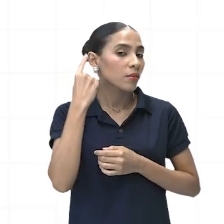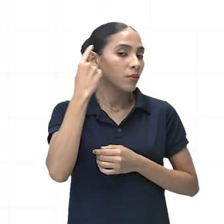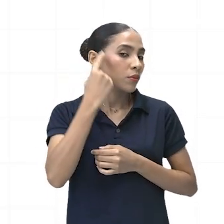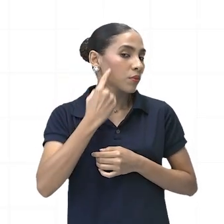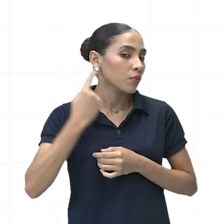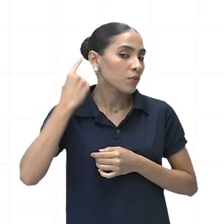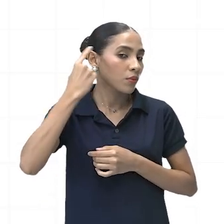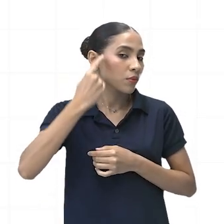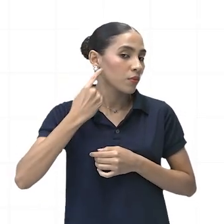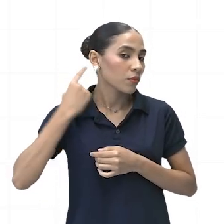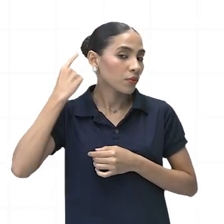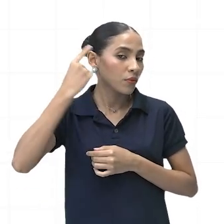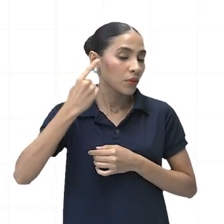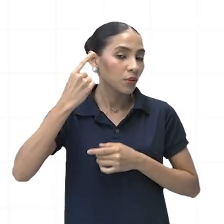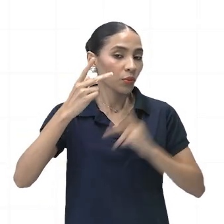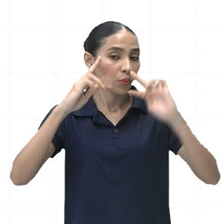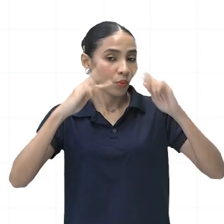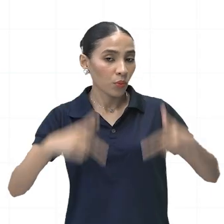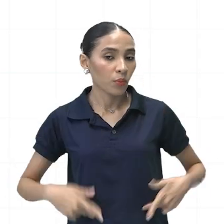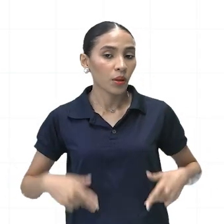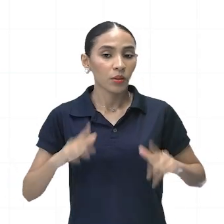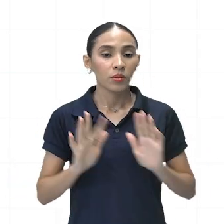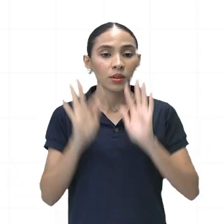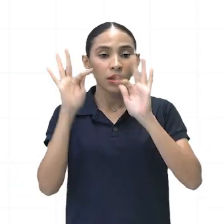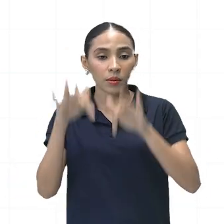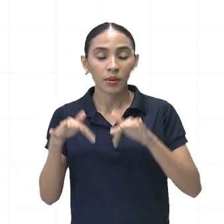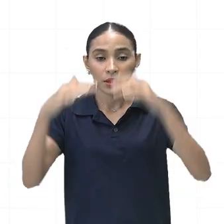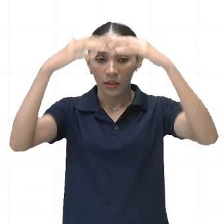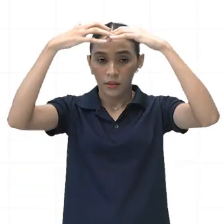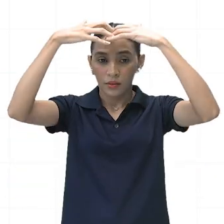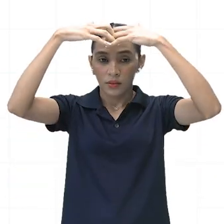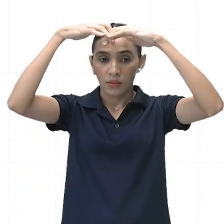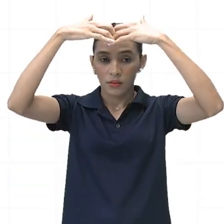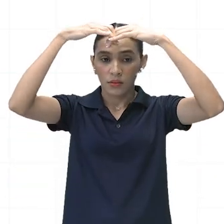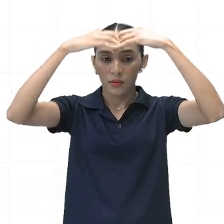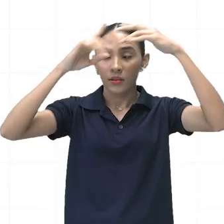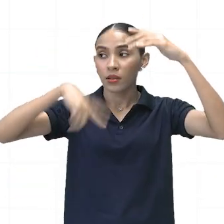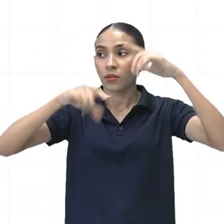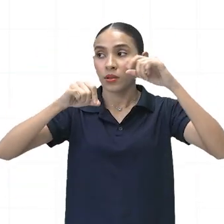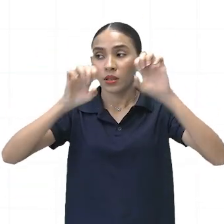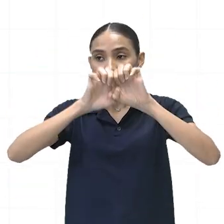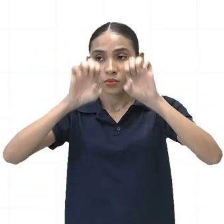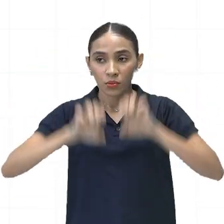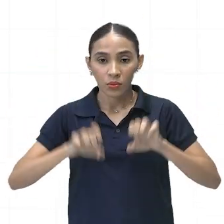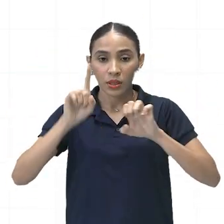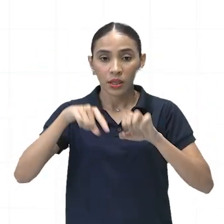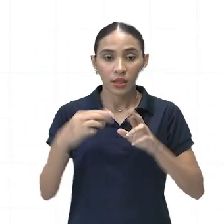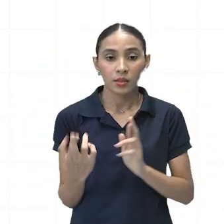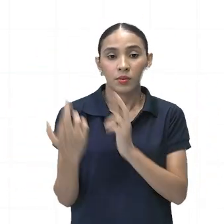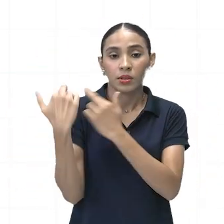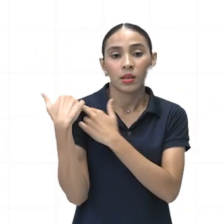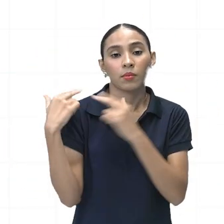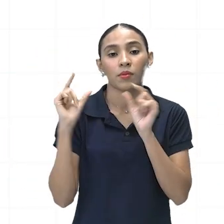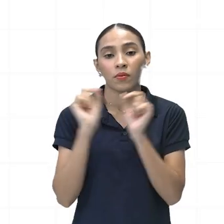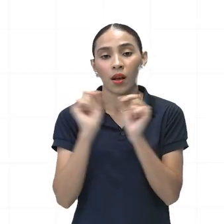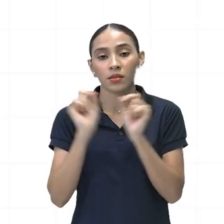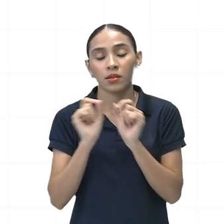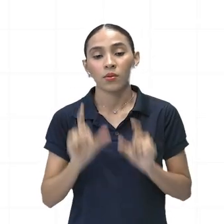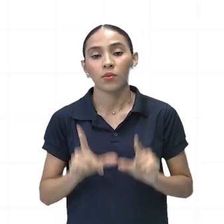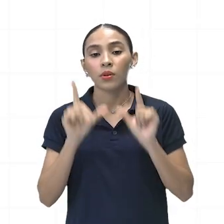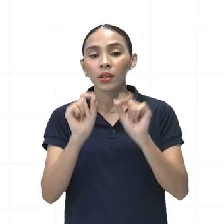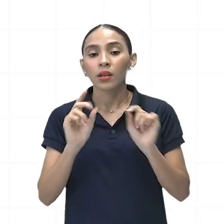ouvido, no aparelho auditivo humano, e termina, então, no cérebro, que é, então, a estrutura que é responsável por fazer,